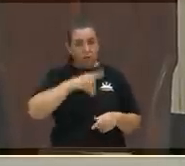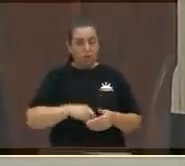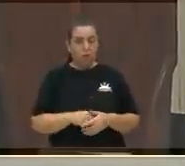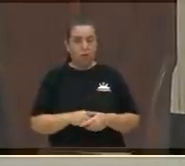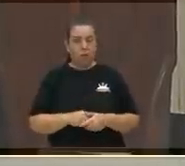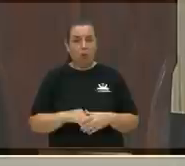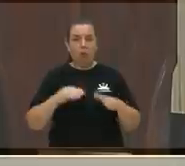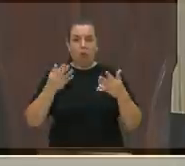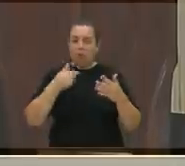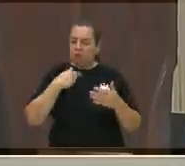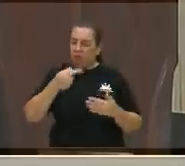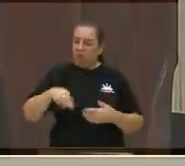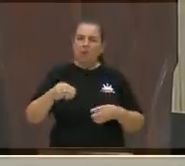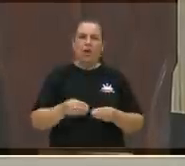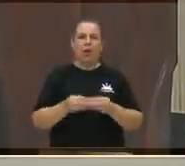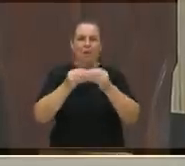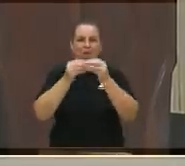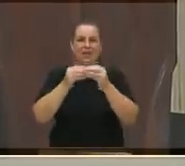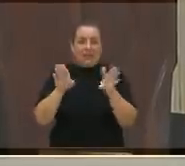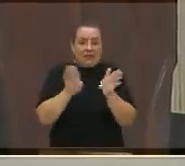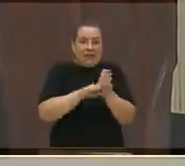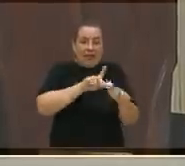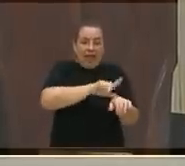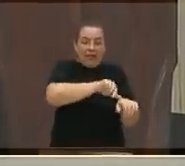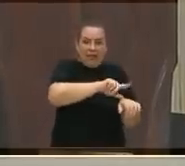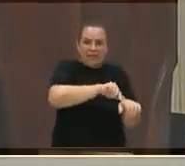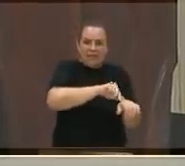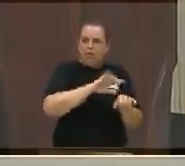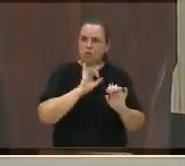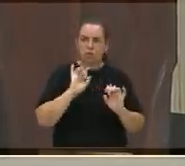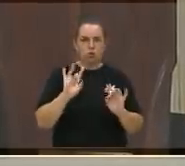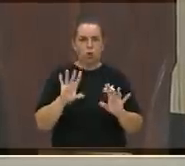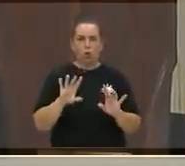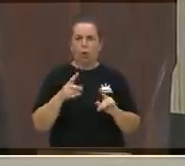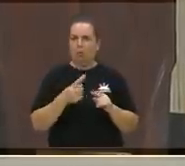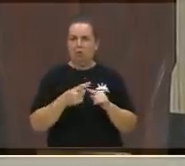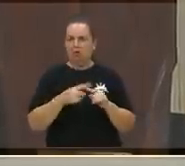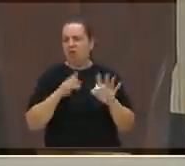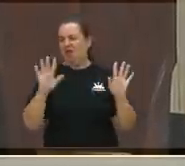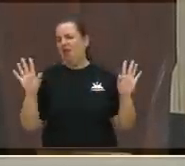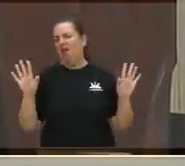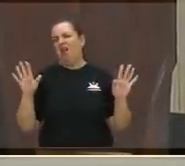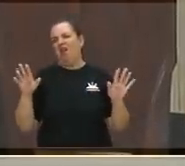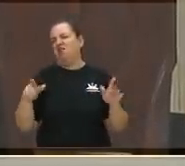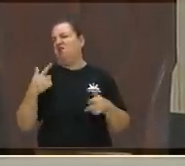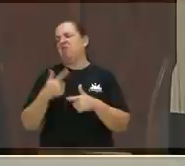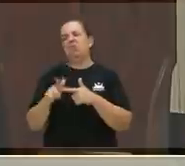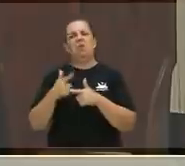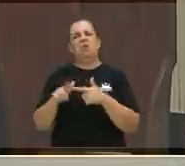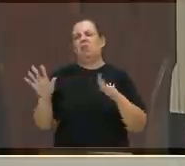o gol do fui à missa cheguei atrasado apenas porque não valorizei